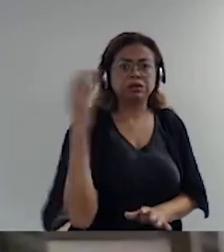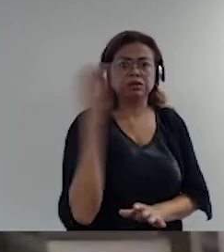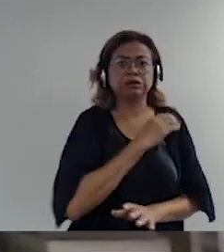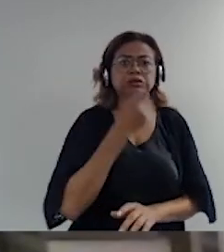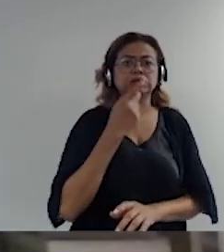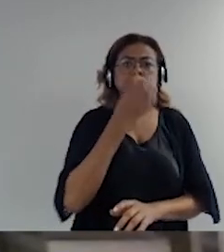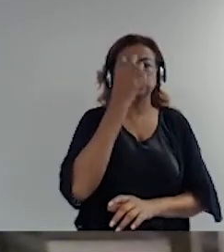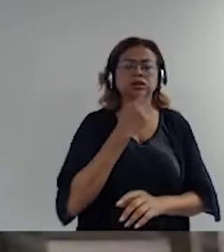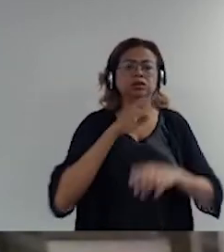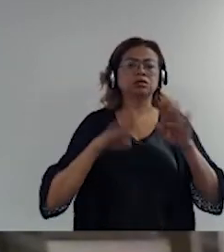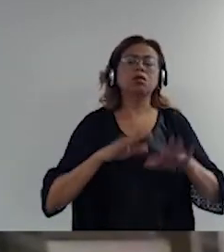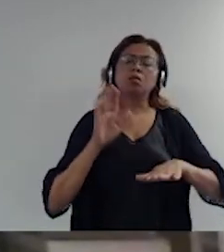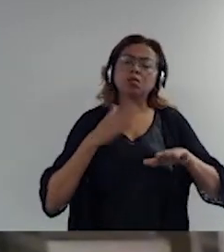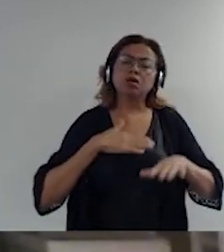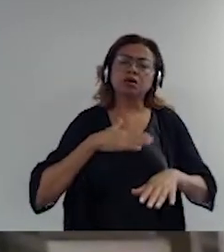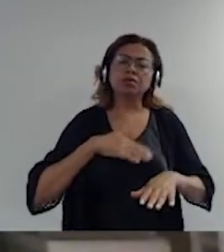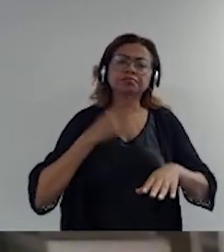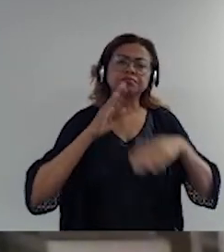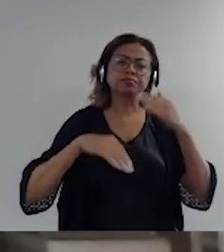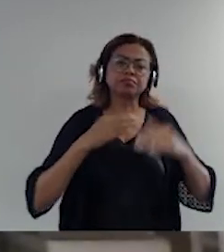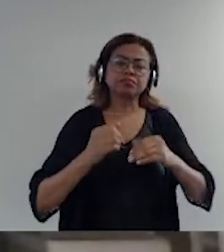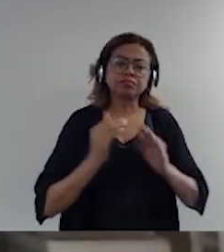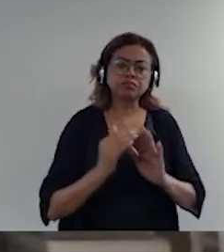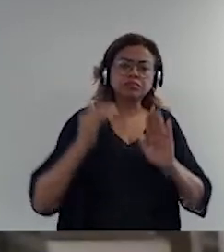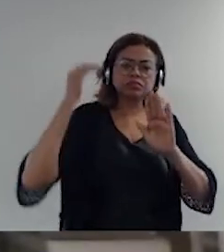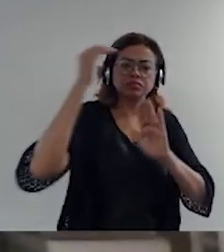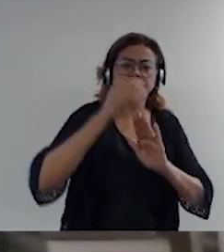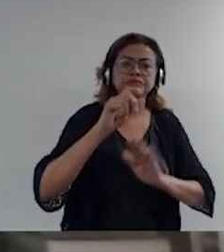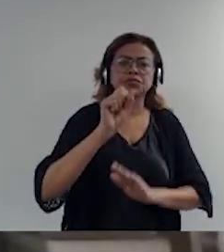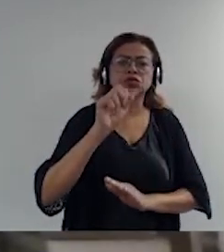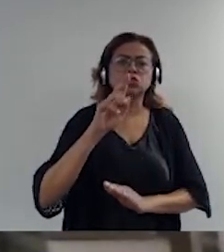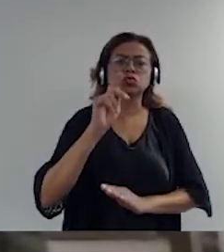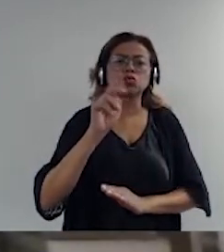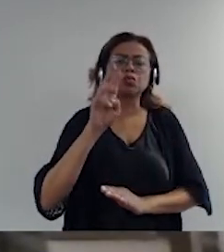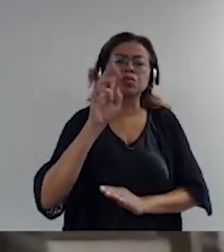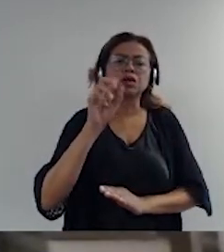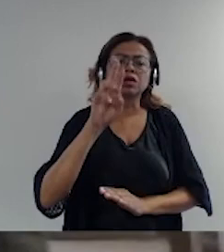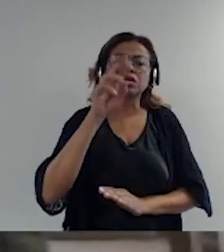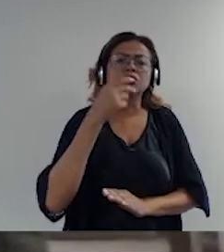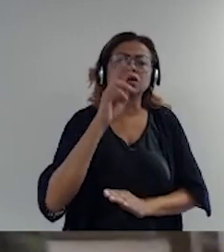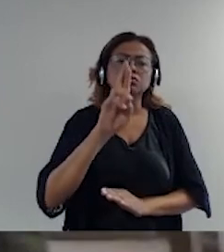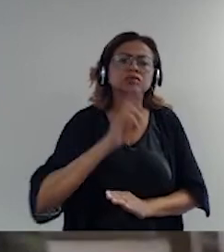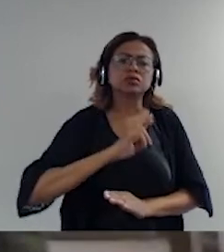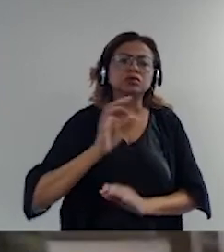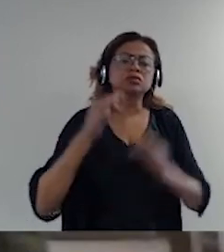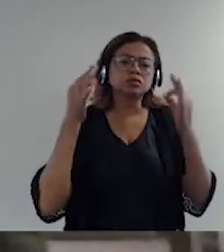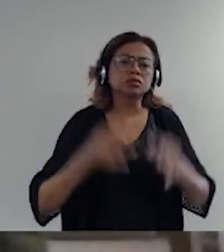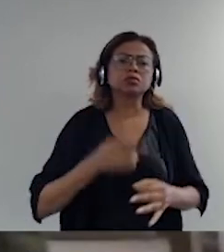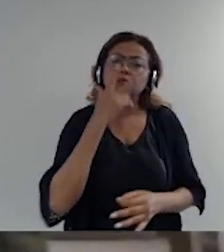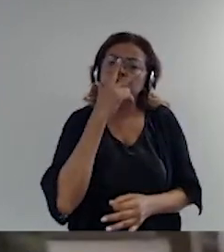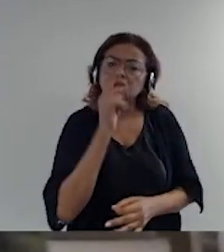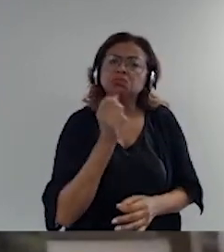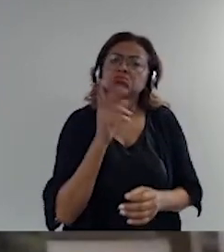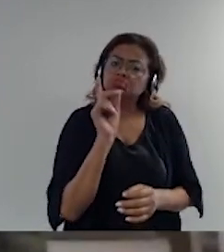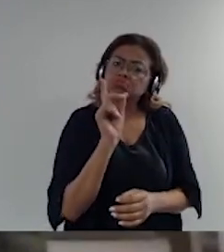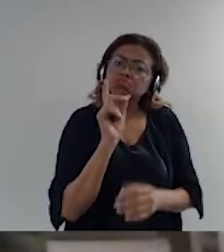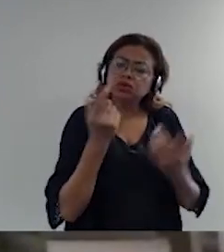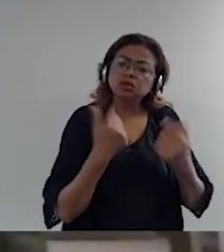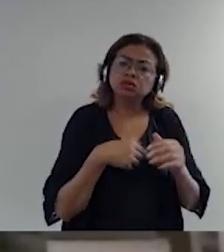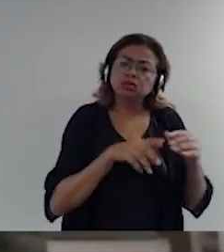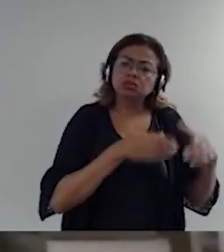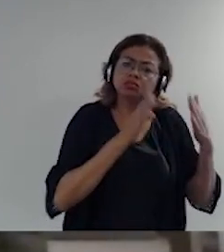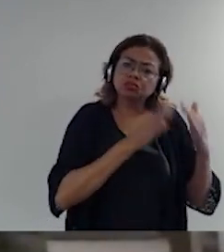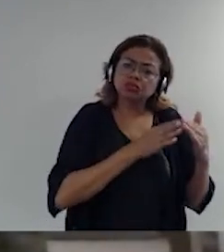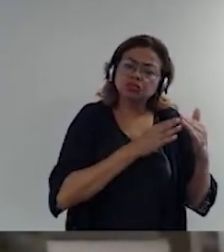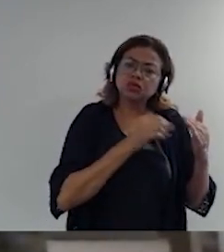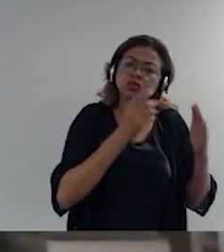pela transitoriedade, pela superação ao correr do tempo. O resultado é que parece que está dando certo, de um lado.